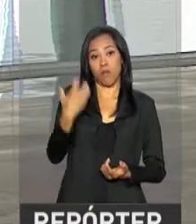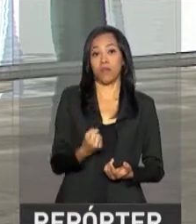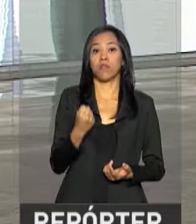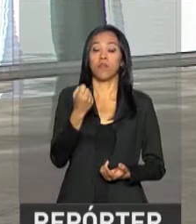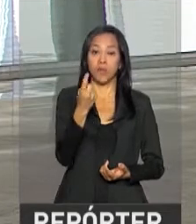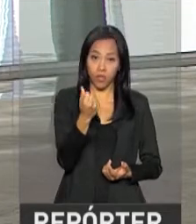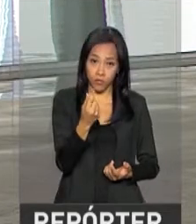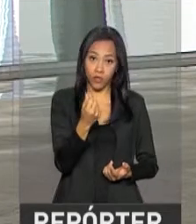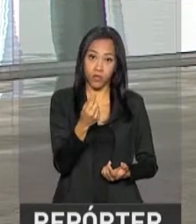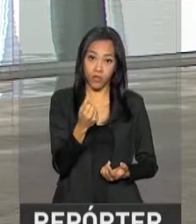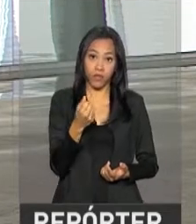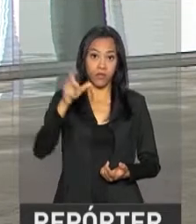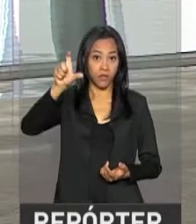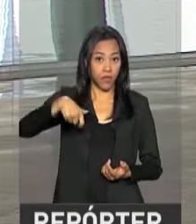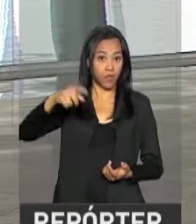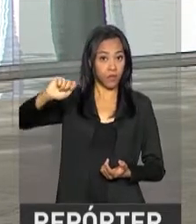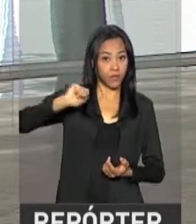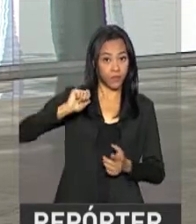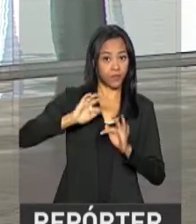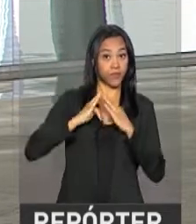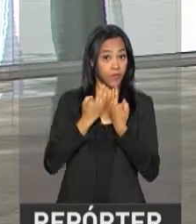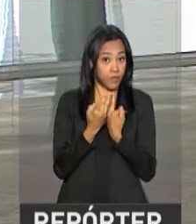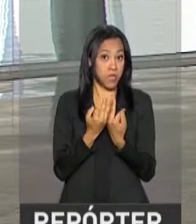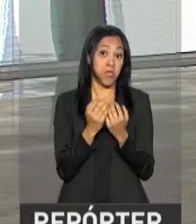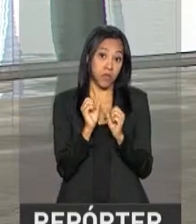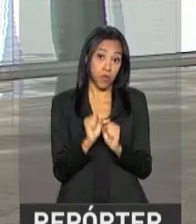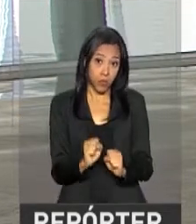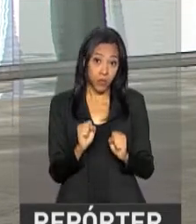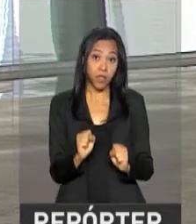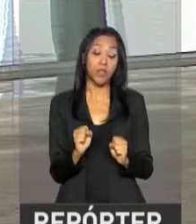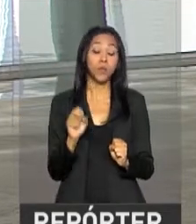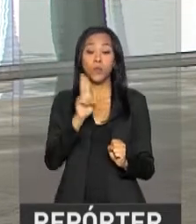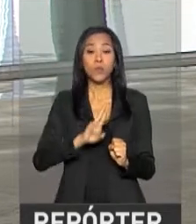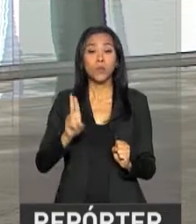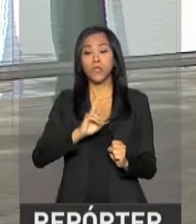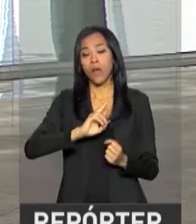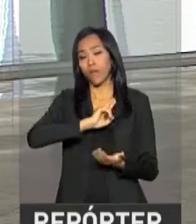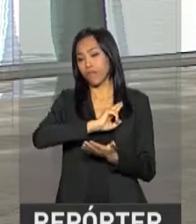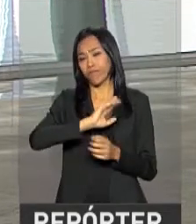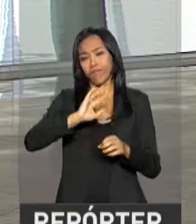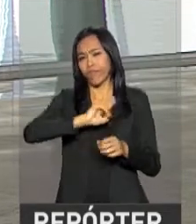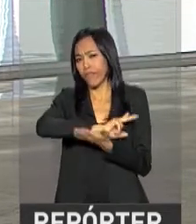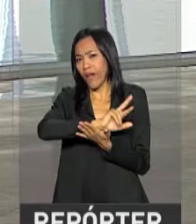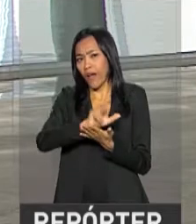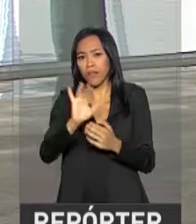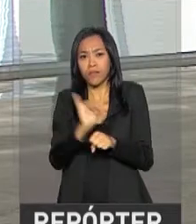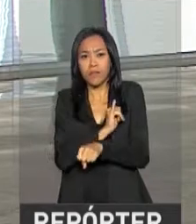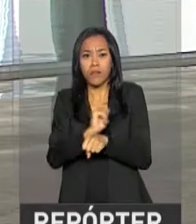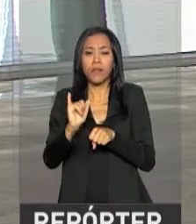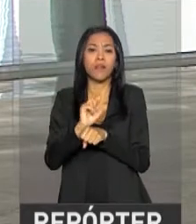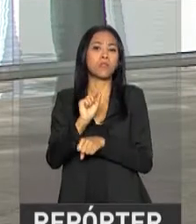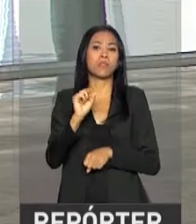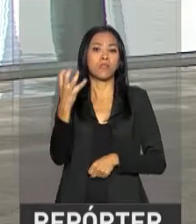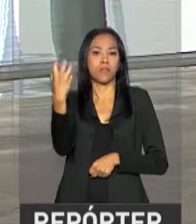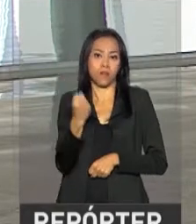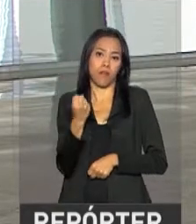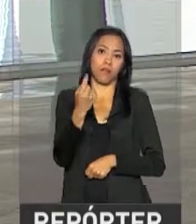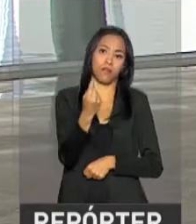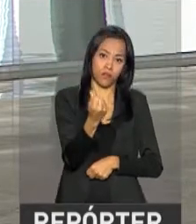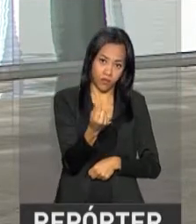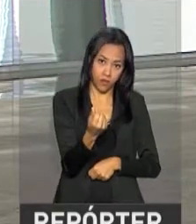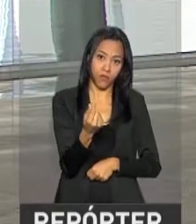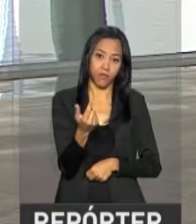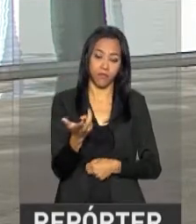do bolsa família e estão podendo utilizar todas as formas de saque que são disponíveis pelo